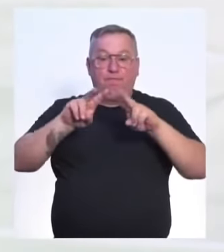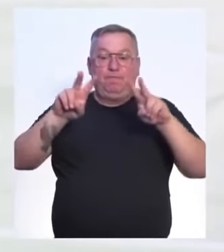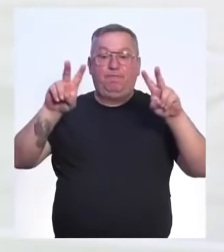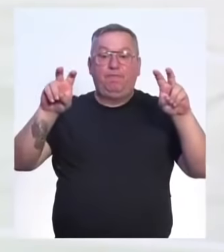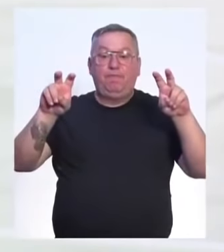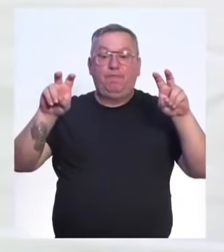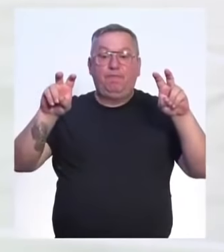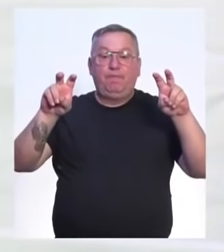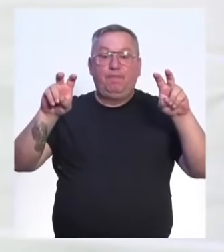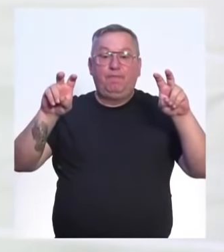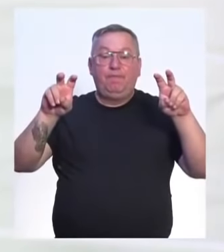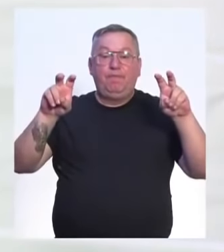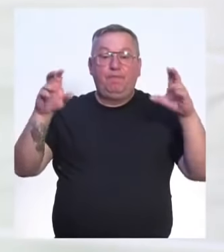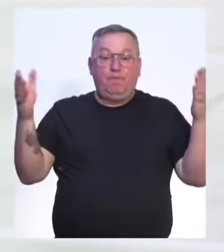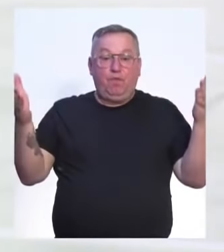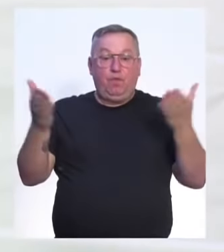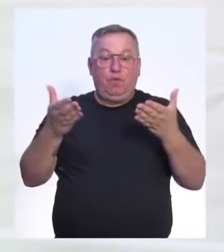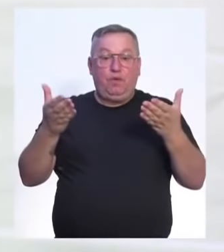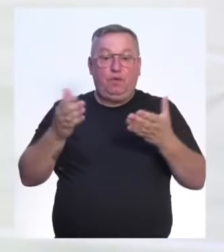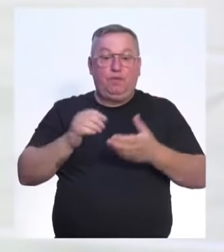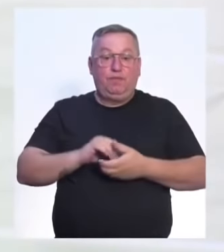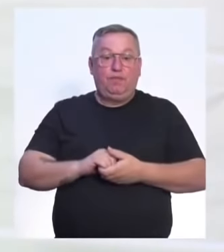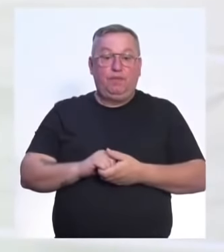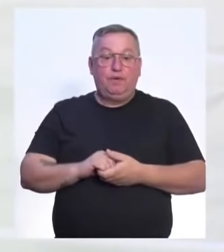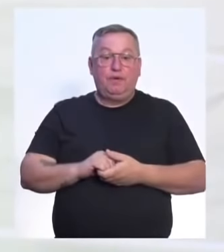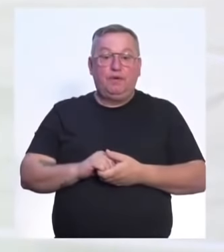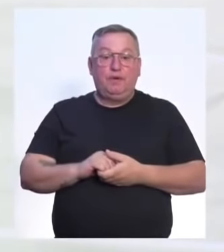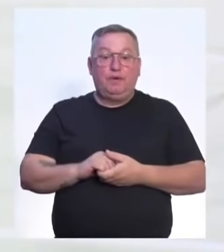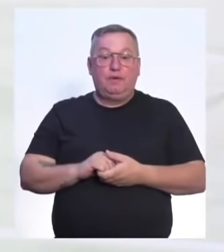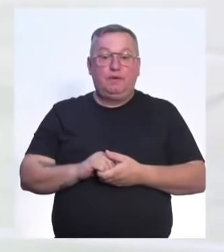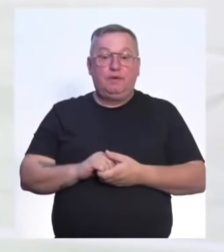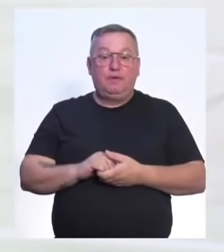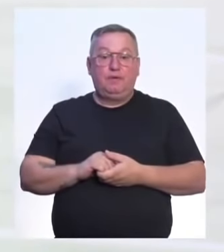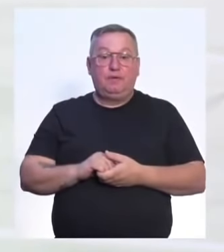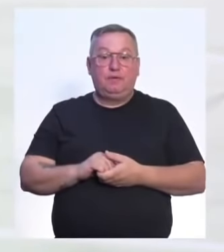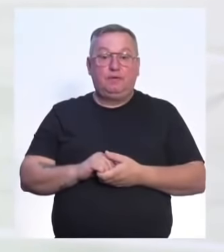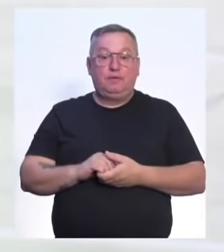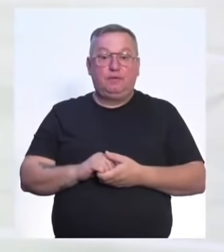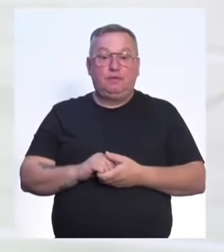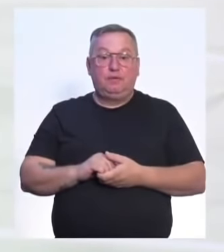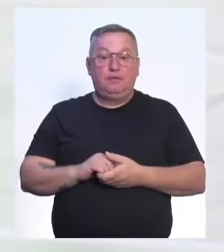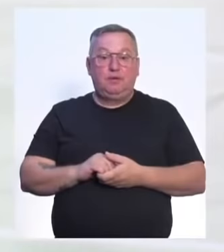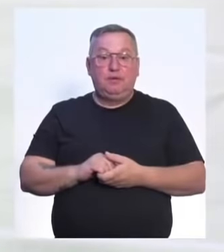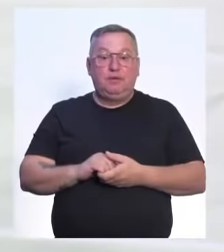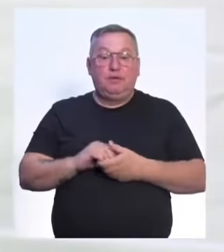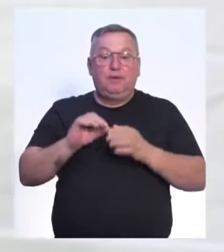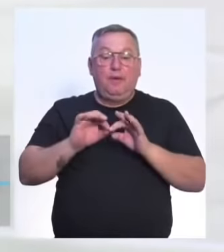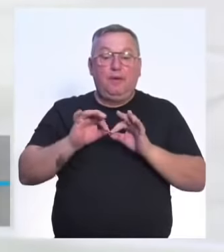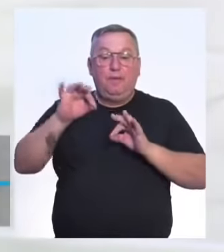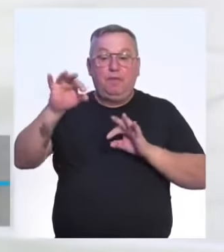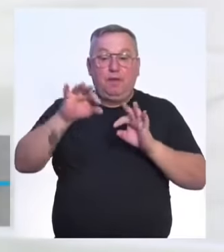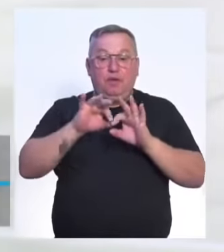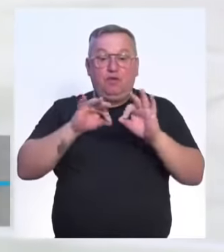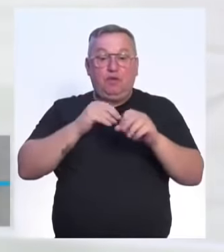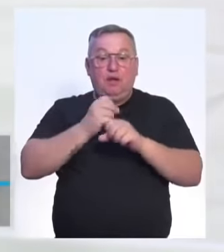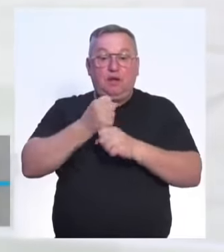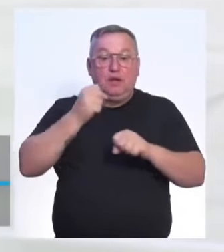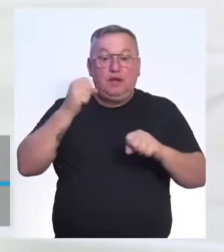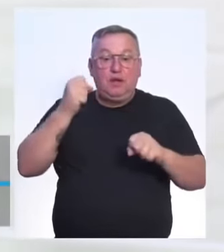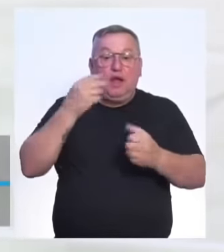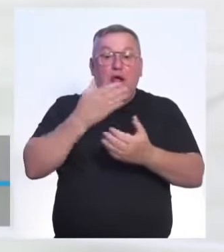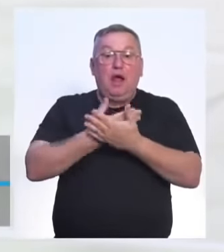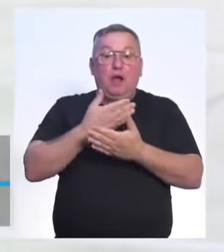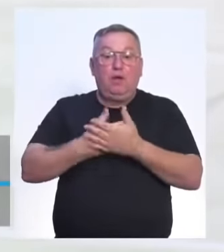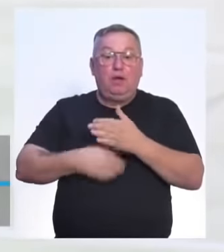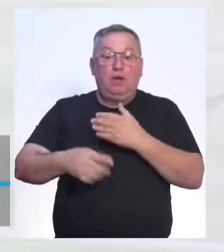O título da aula de hoje. Volta uma, diretor. Olá. Medidas e grandezas, aula 1,